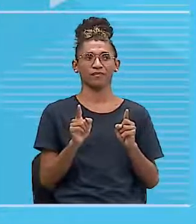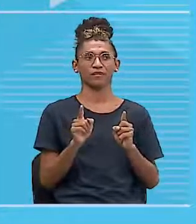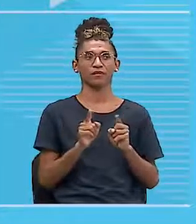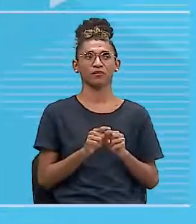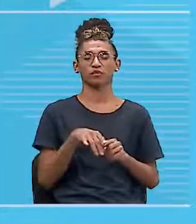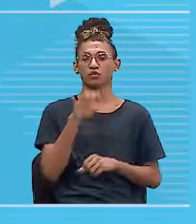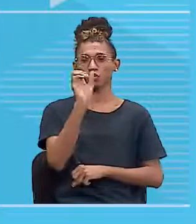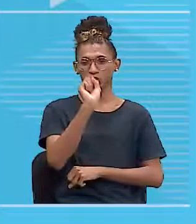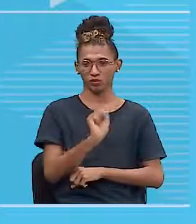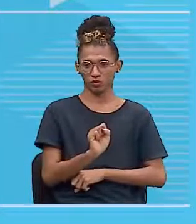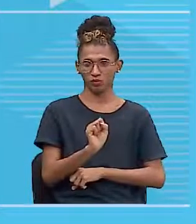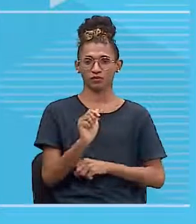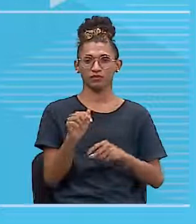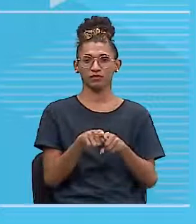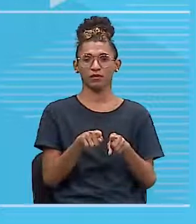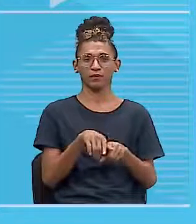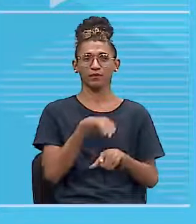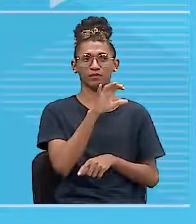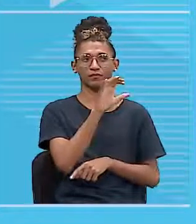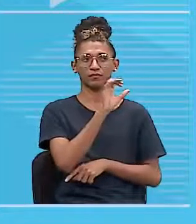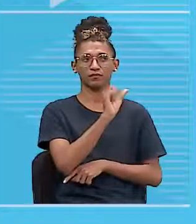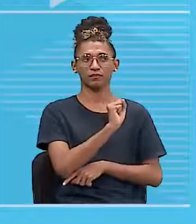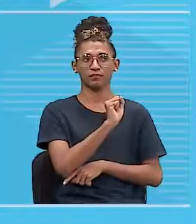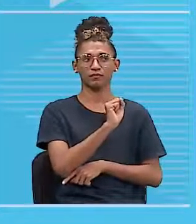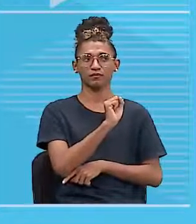Sul sudeste